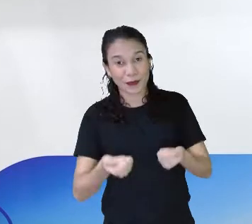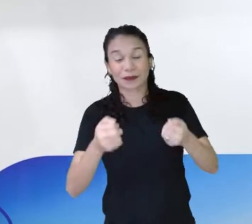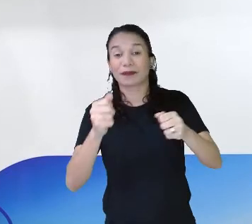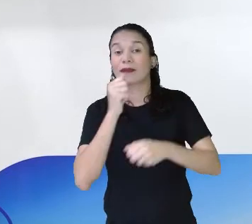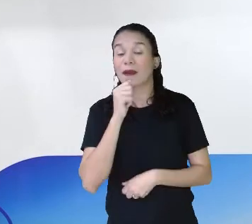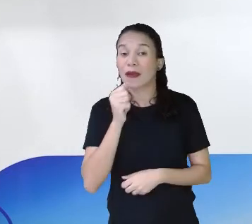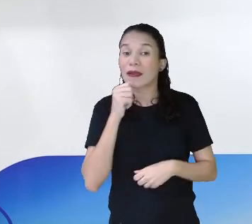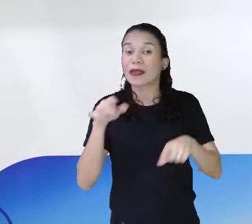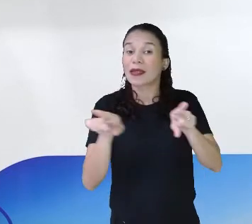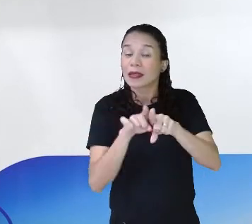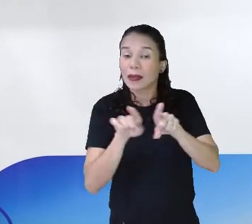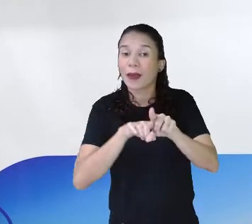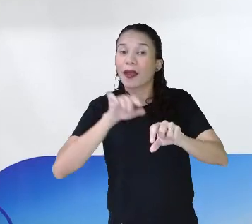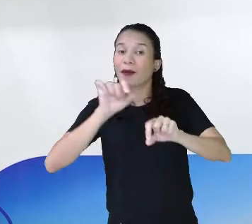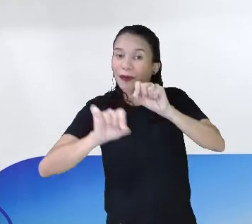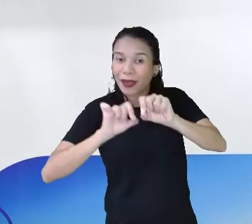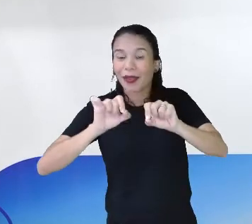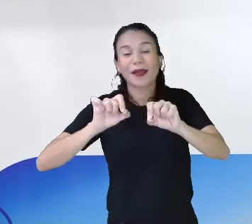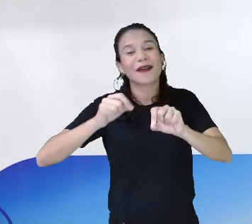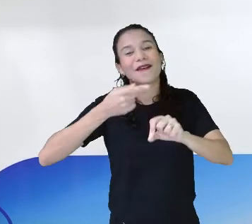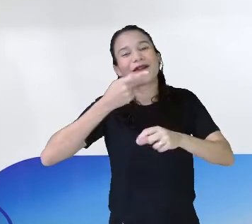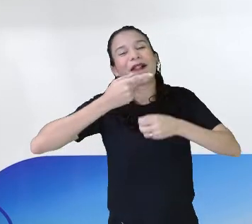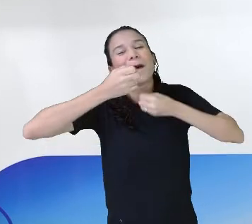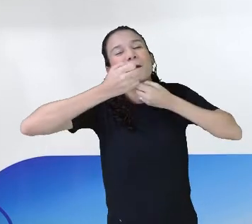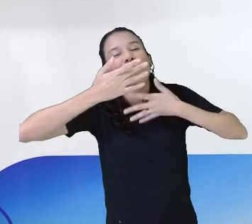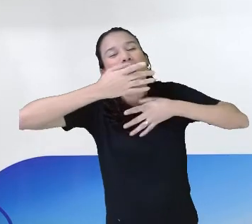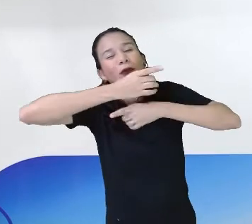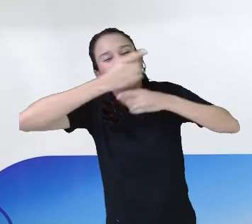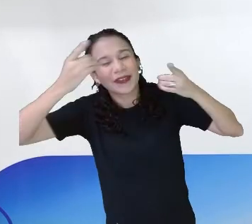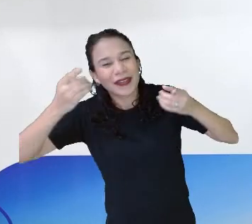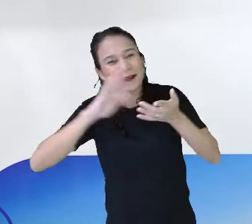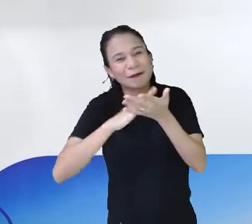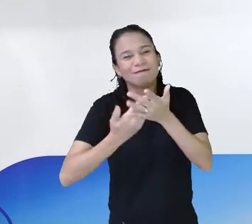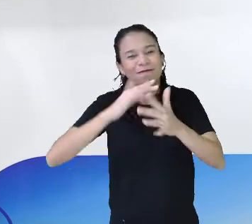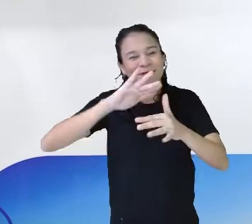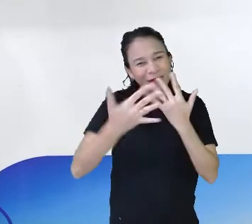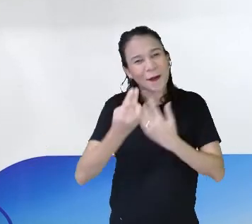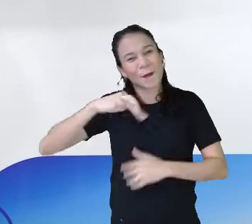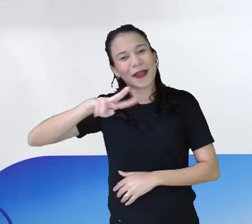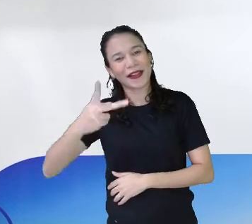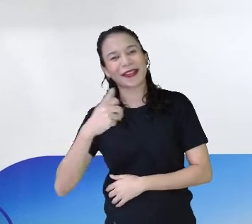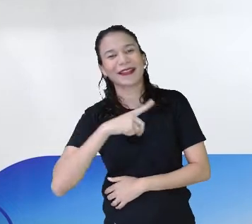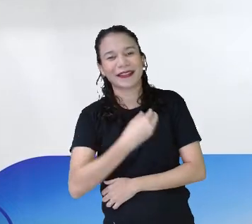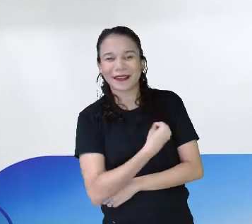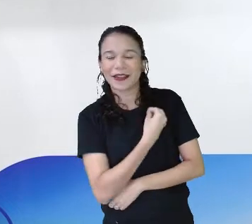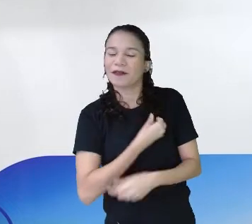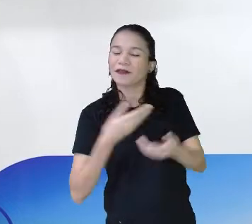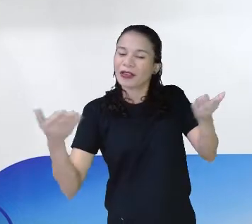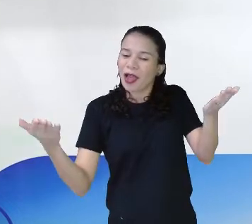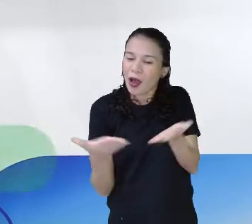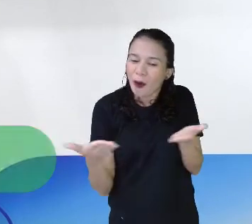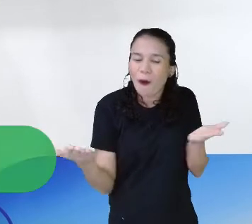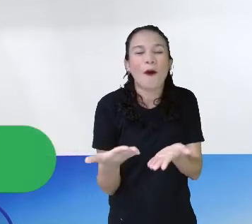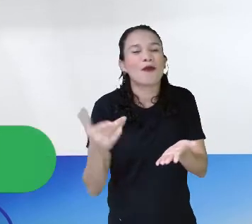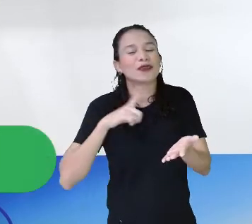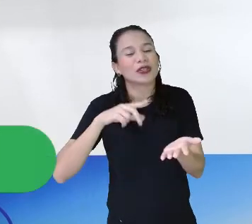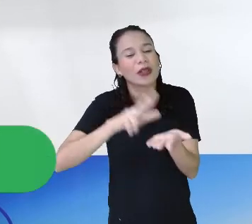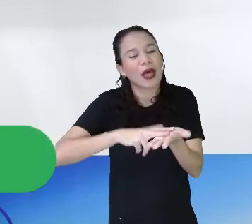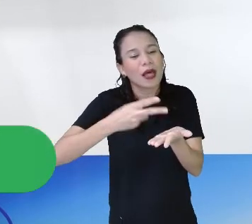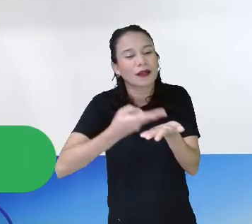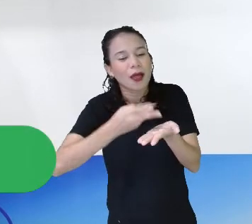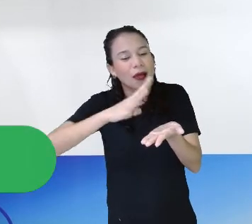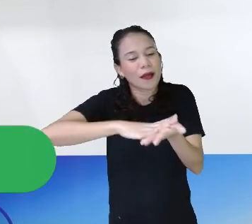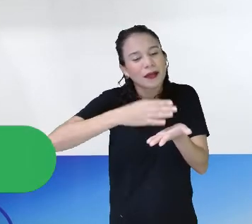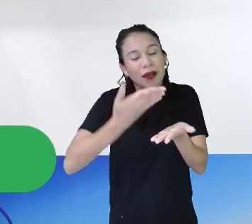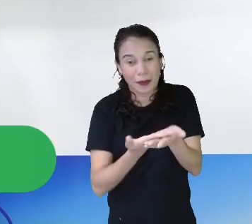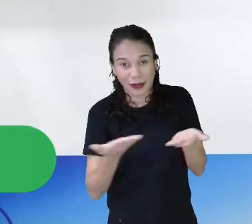aí também, gente, eu quero dar aquele bom dia para Maria Helena, que está aqui conosco hoje, fazendo a tradução